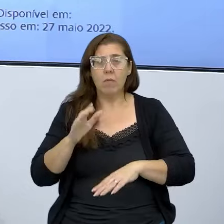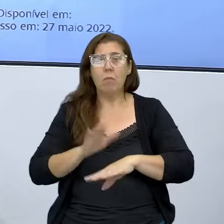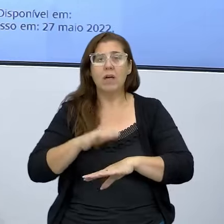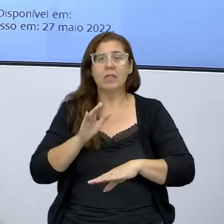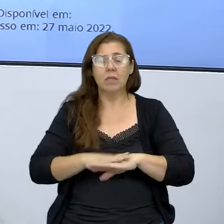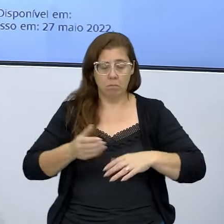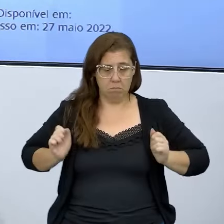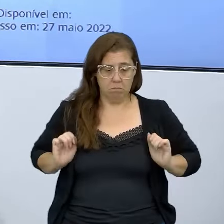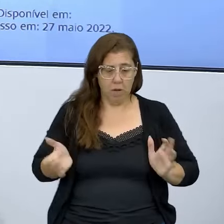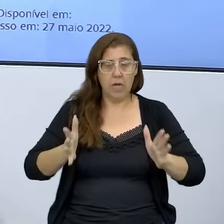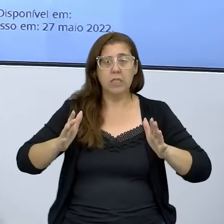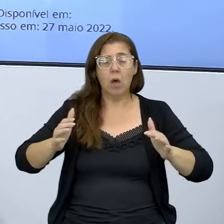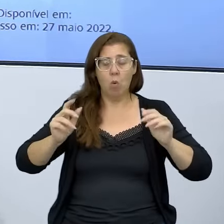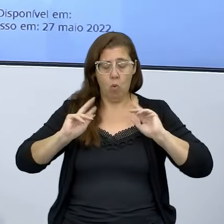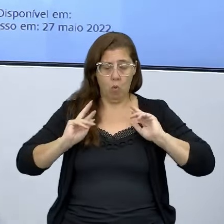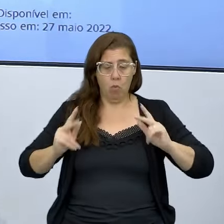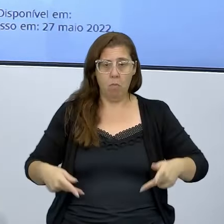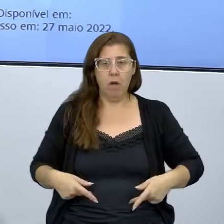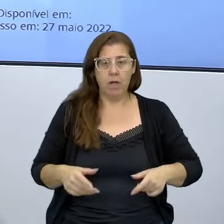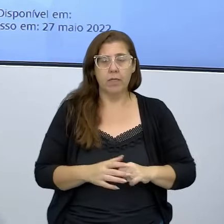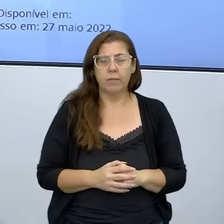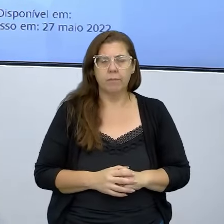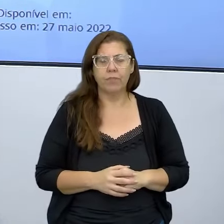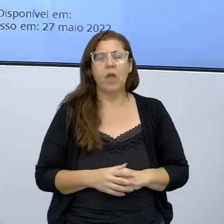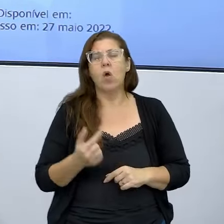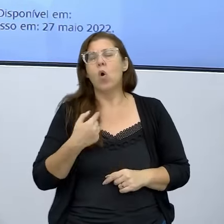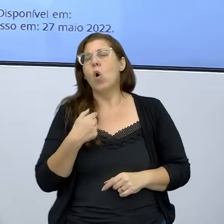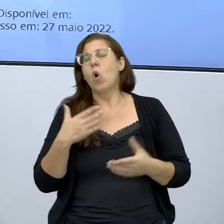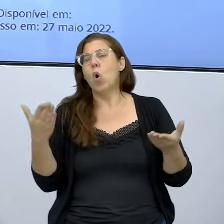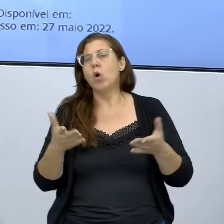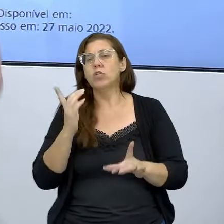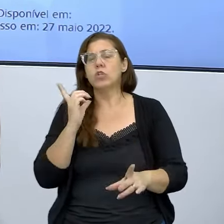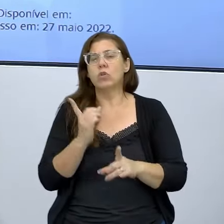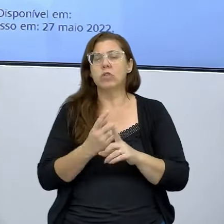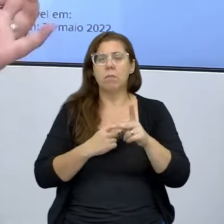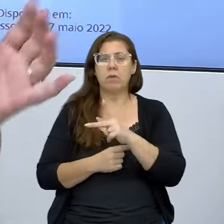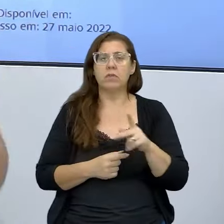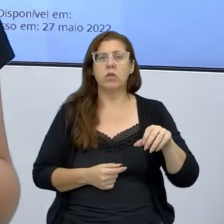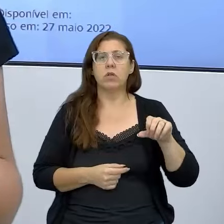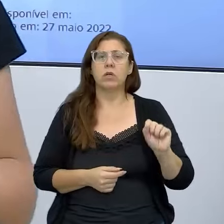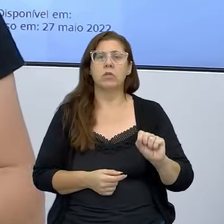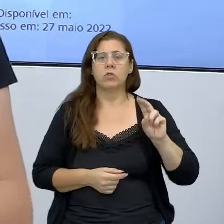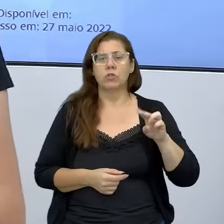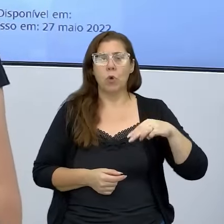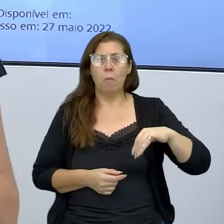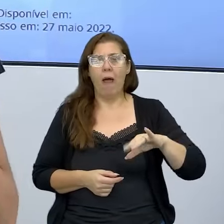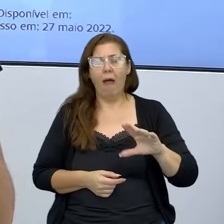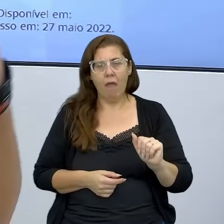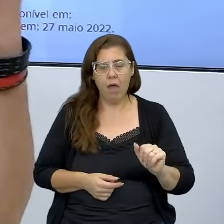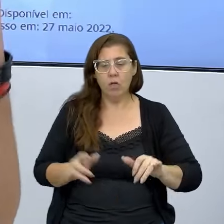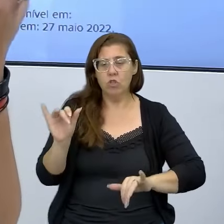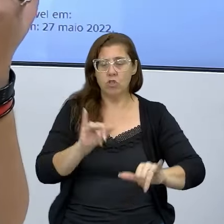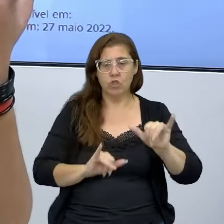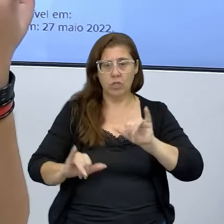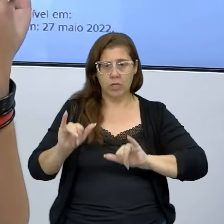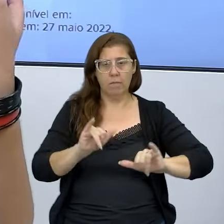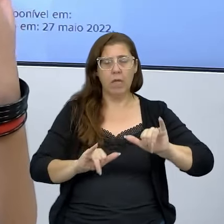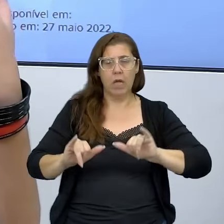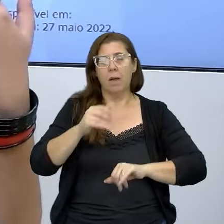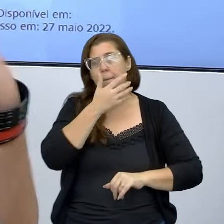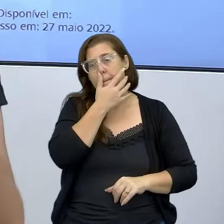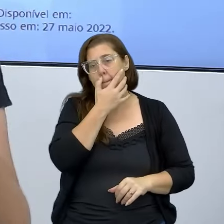eu tava saindo da primeira aula, eu encontrei a Sumaya de Química, né? E aí eu tava comentando com ela sobre... Porque é isso, a gente conversa sobre as coisas que a gente faz. E aí a Sumaya